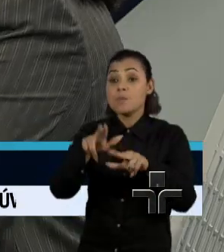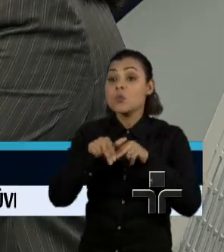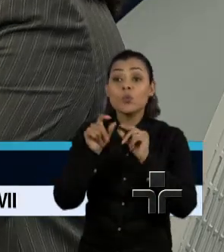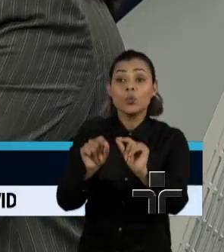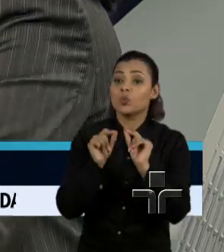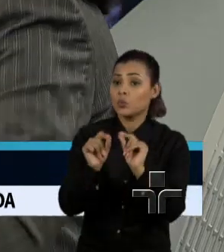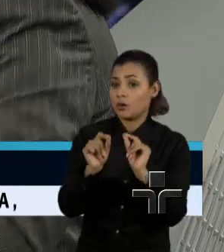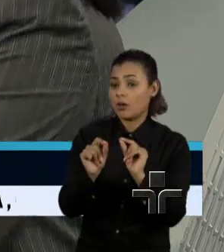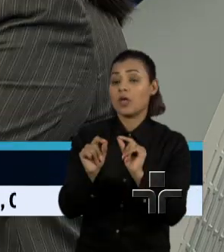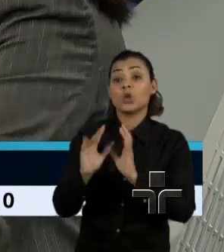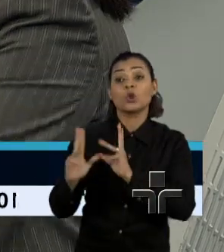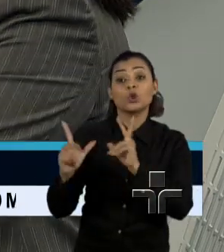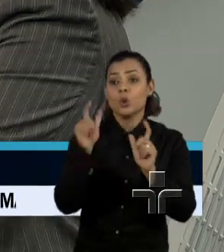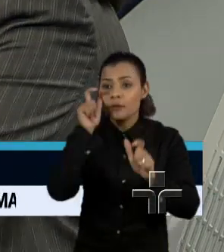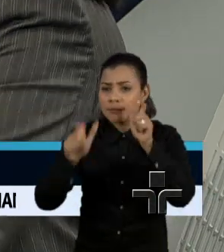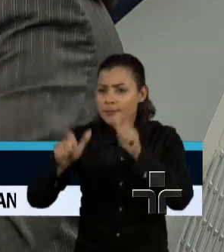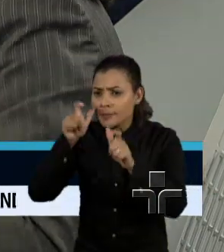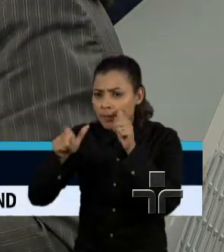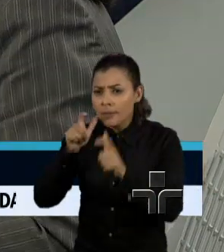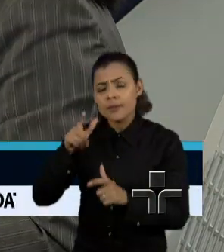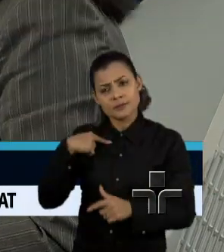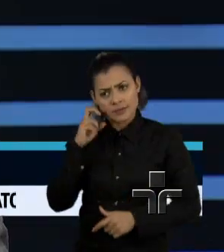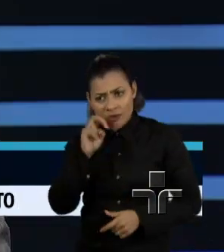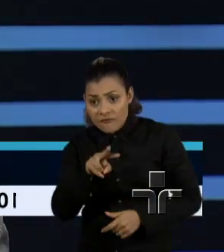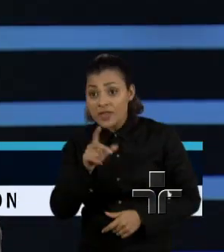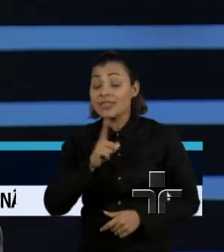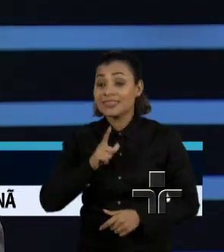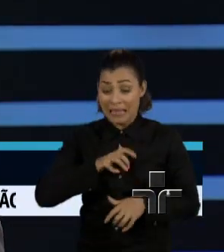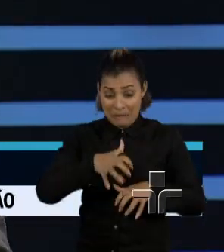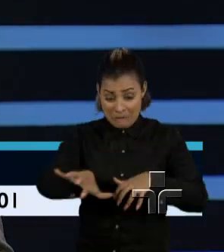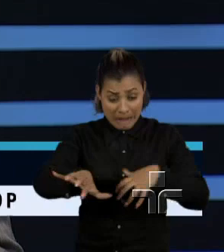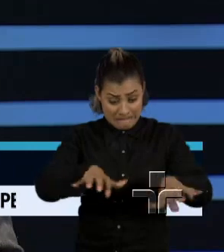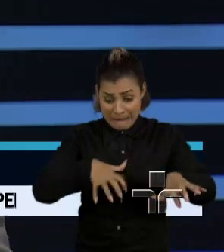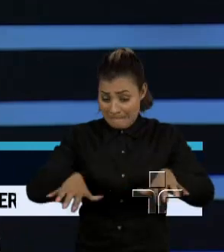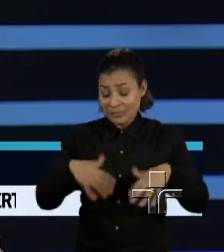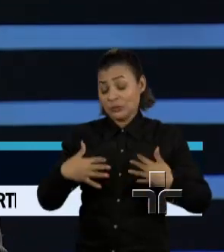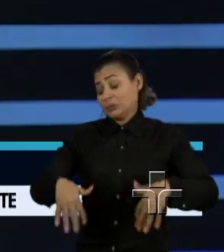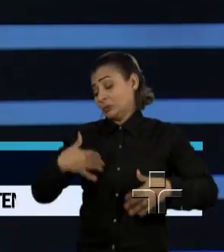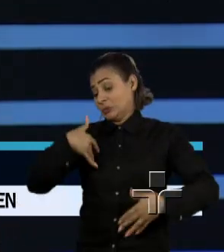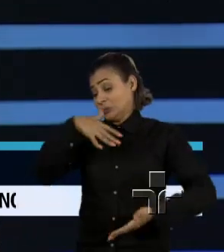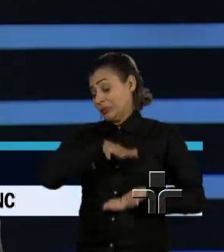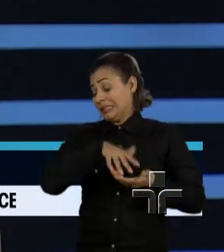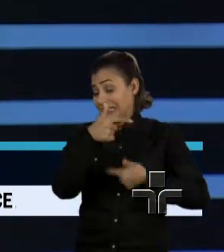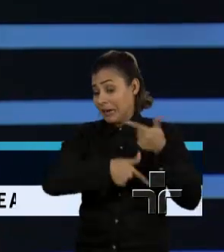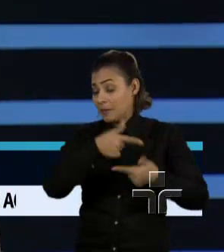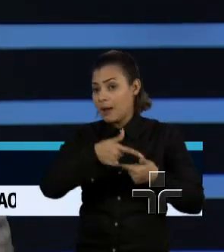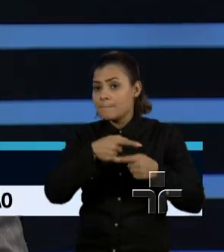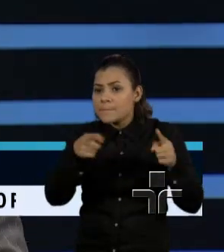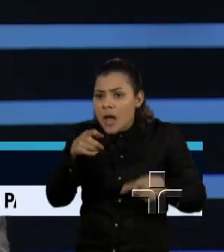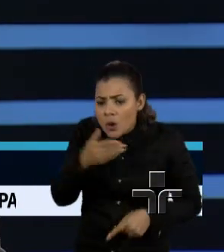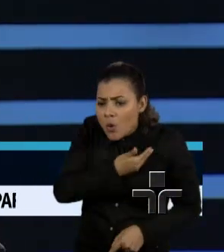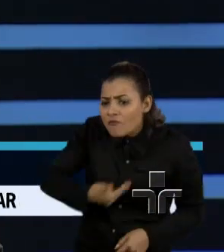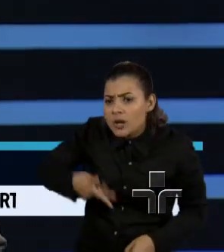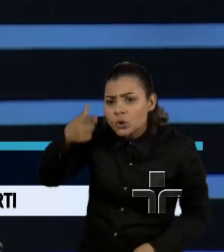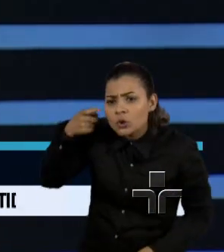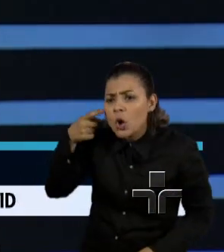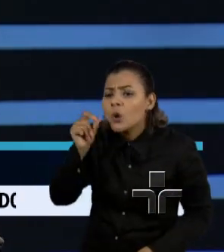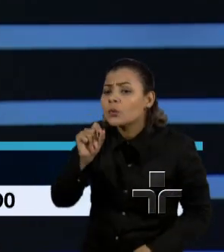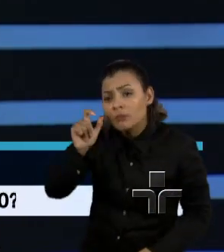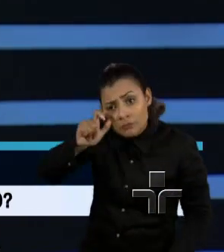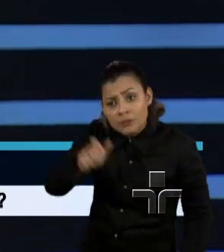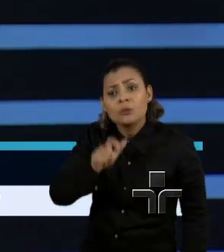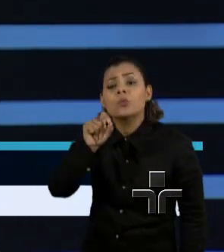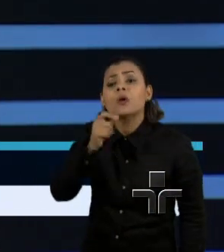de todos os interesses, que é um bolo que você tem que dividir desses recursos. Agora, isso que o governador falou é extremamente interessante,